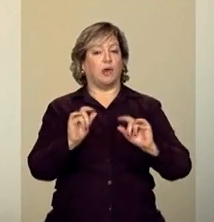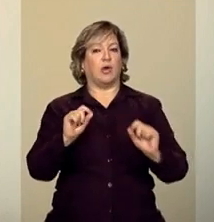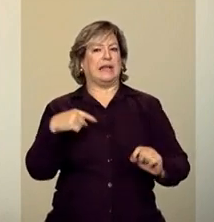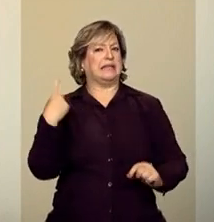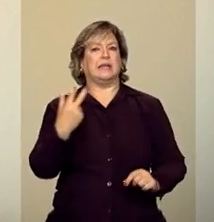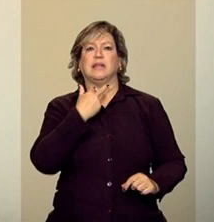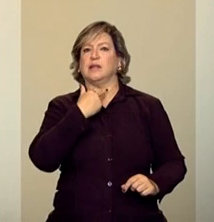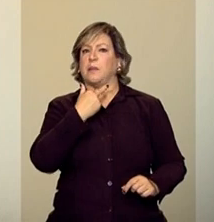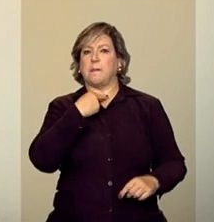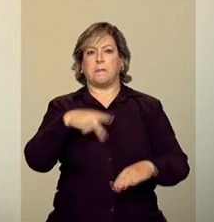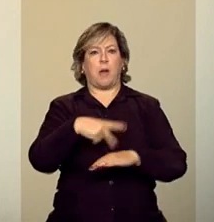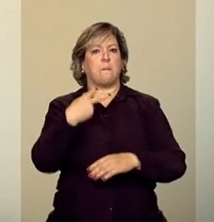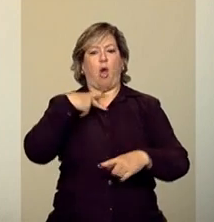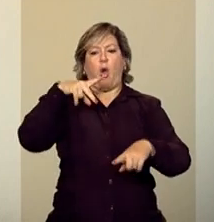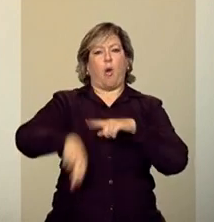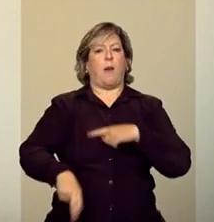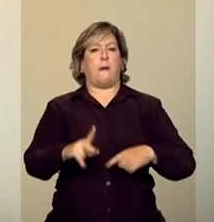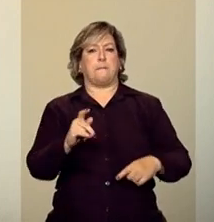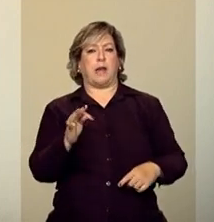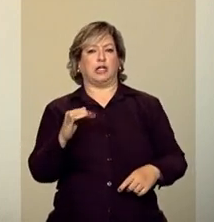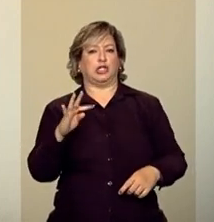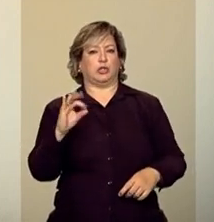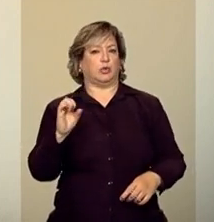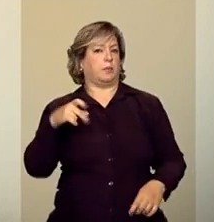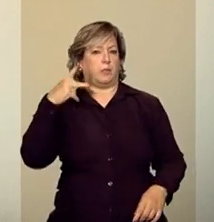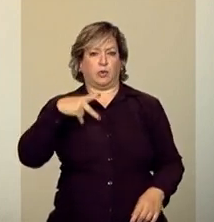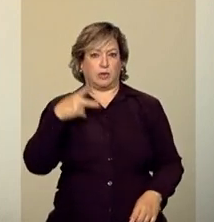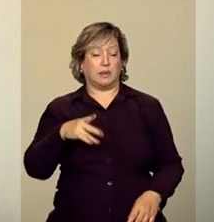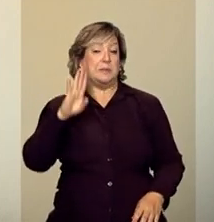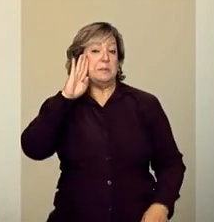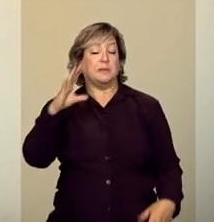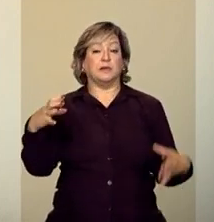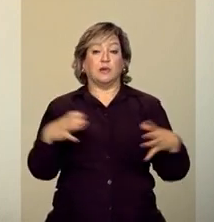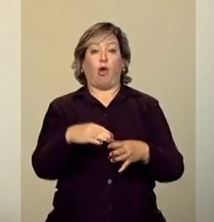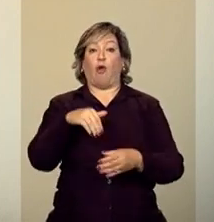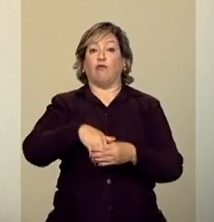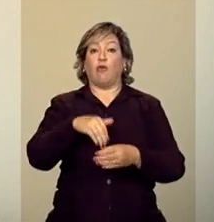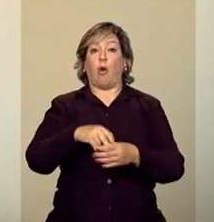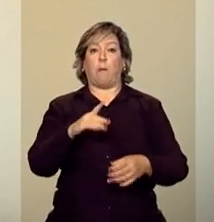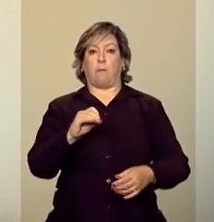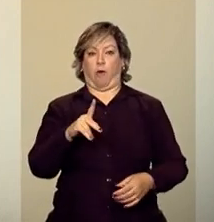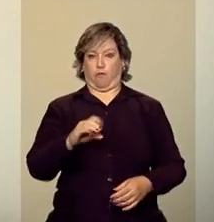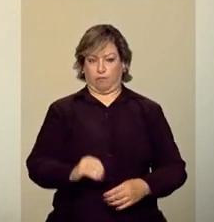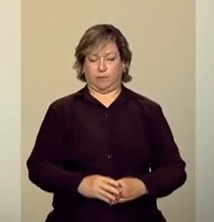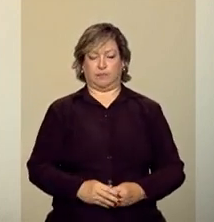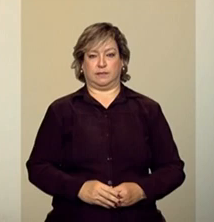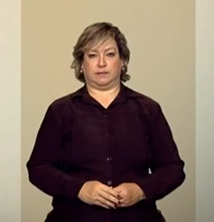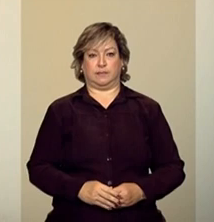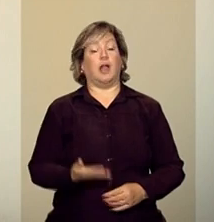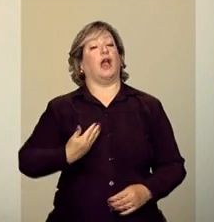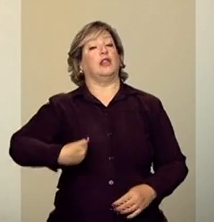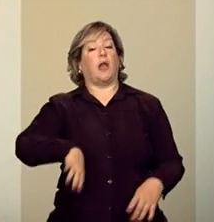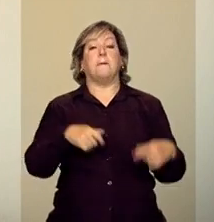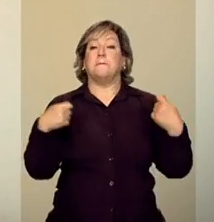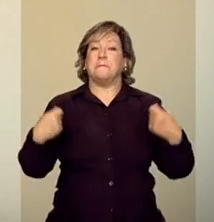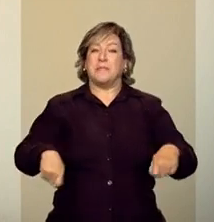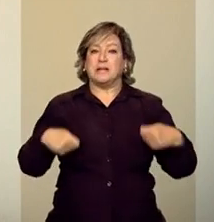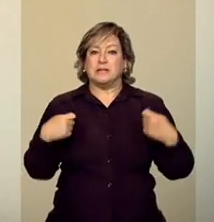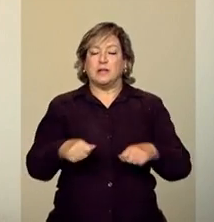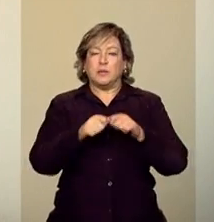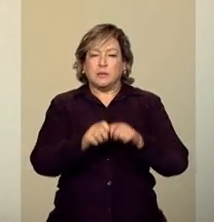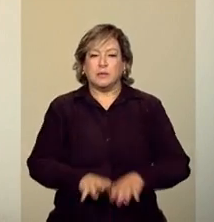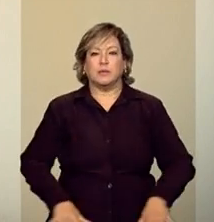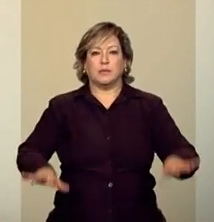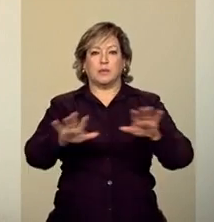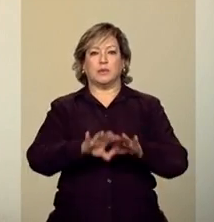país pode abrir mão dos partidos políticos e, principalmente, do voto popular. Precisamos oxigenar o